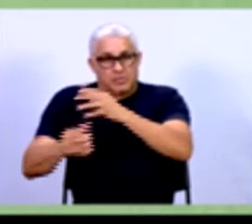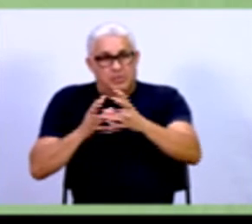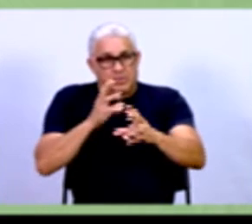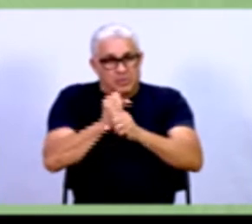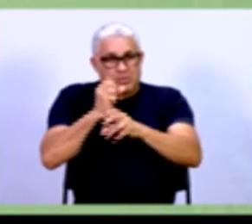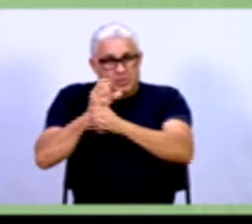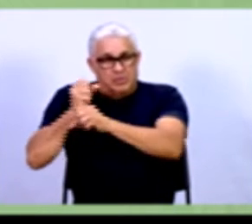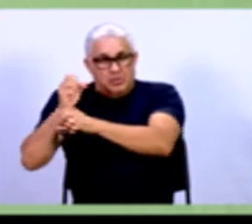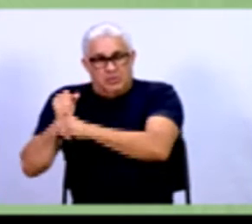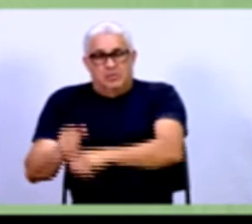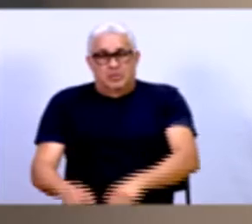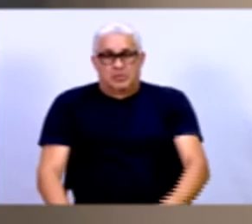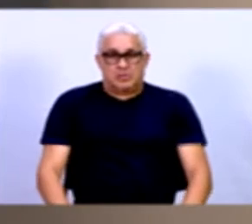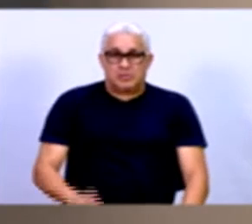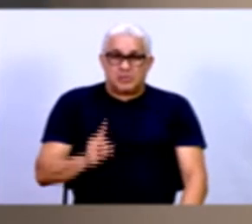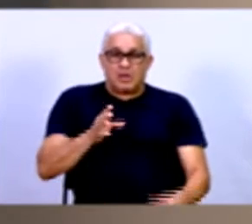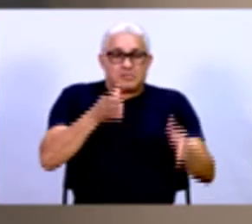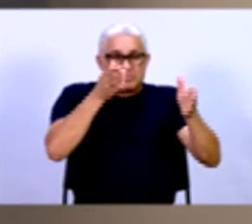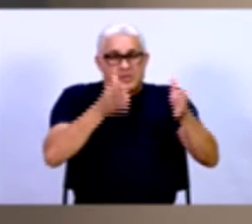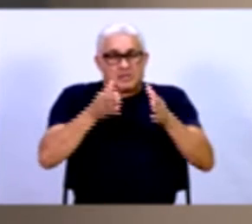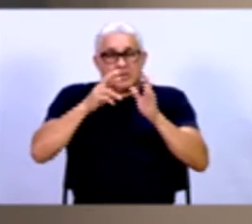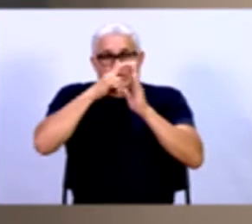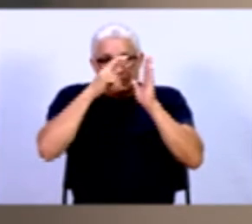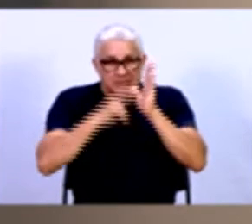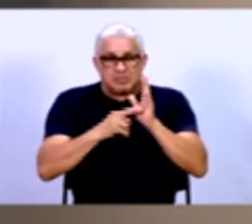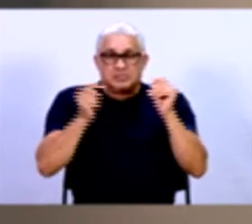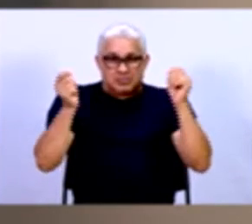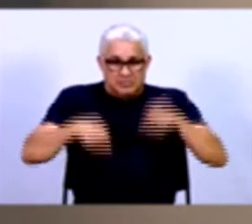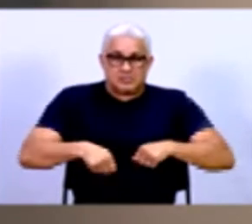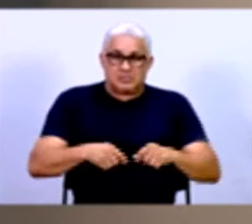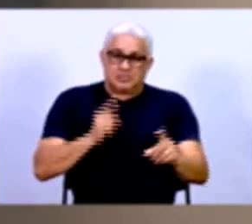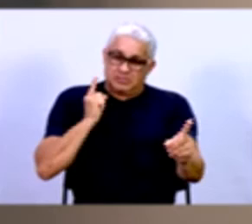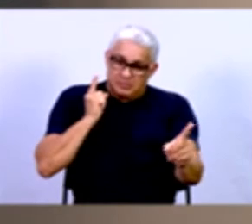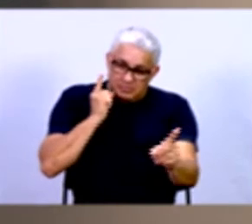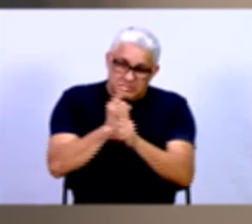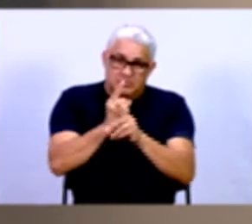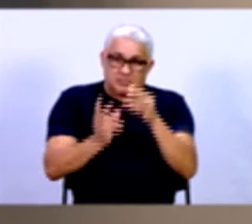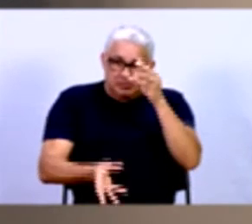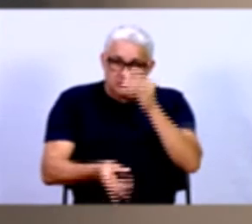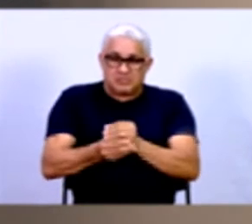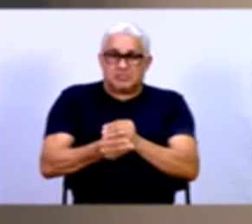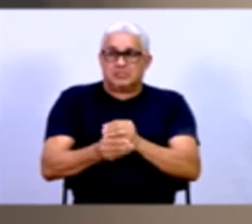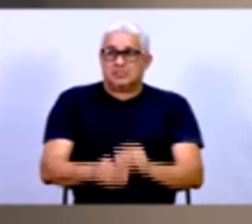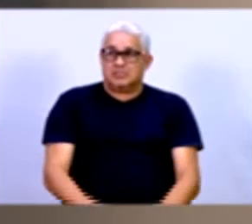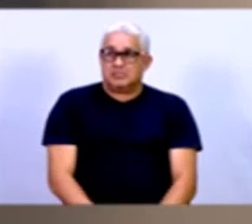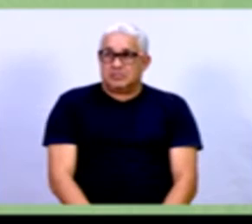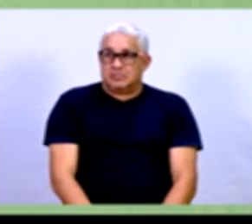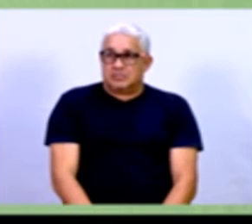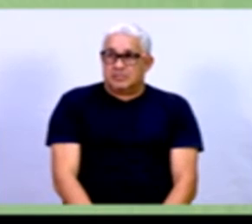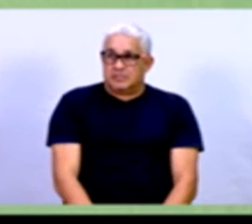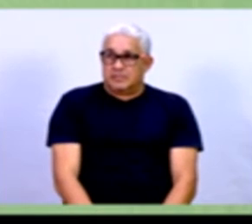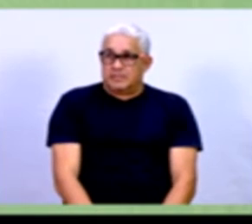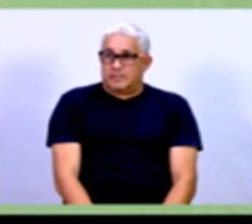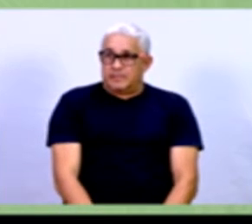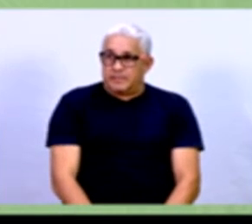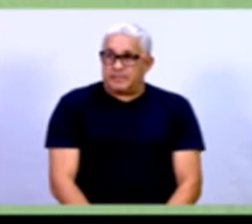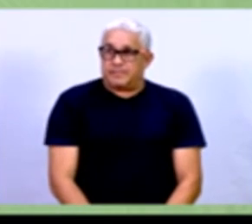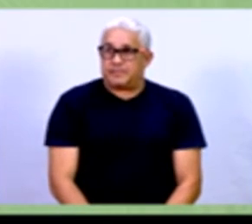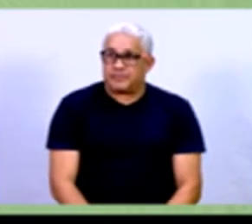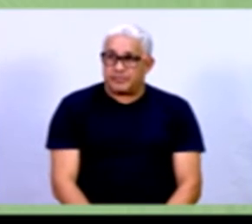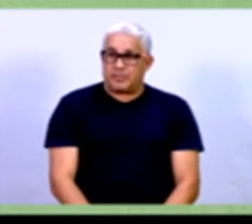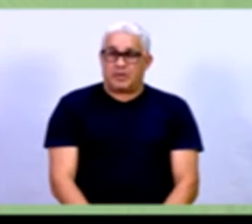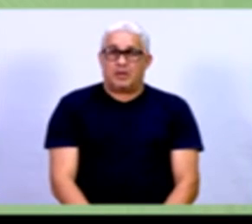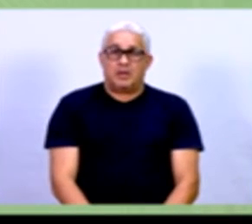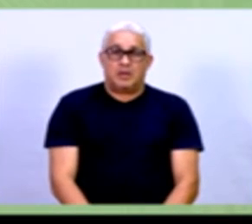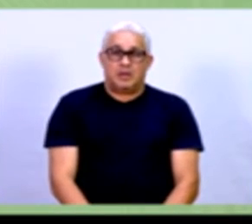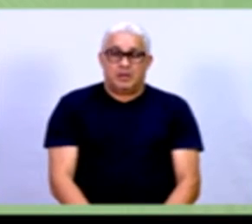Então, é só seguir essas regrinhas que a gente chega no resultado lá do nosso intervalo de classe, tá? Agora, aqui